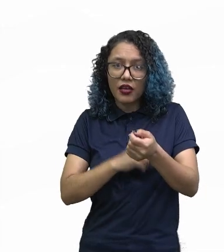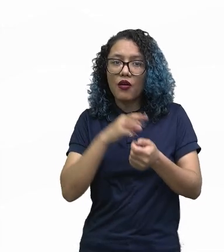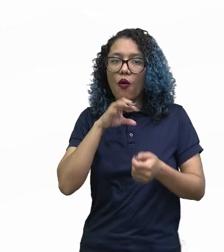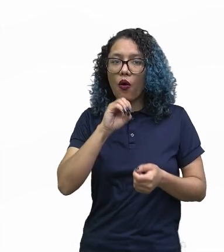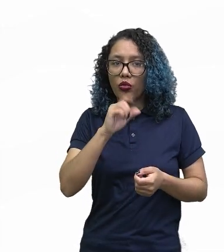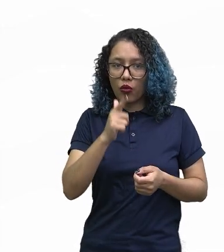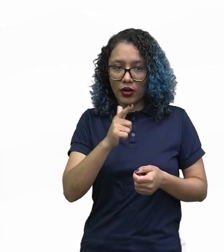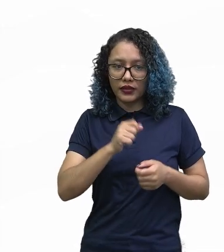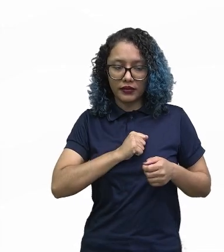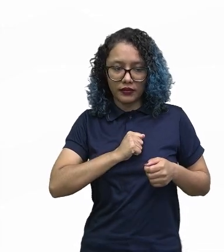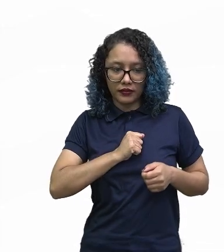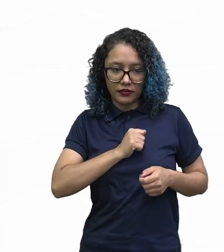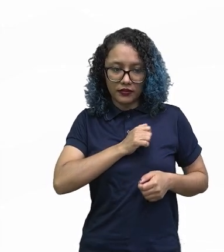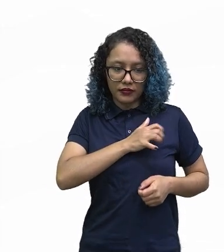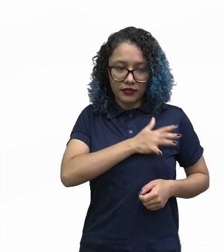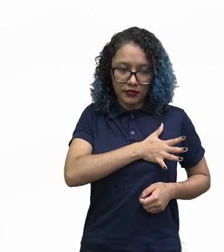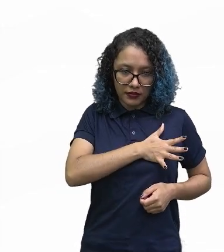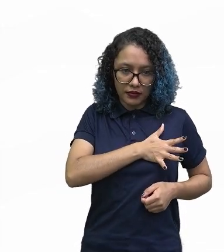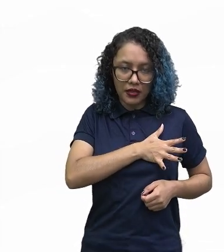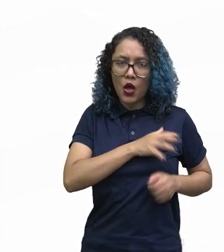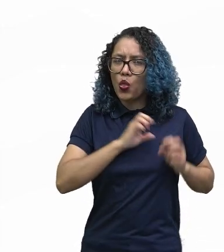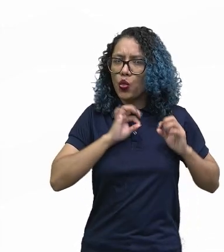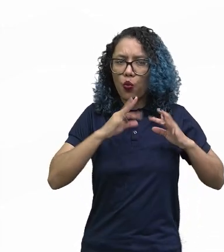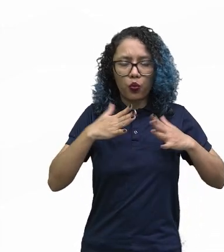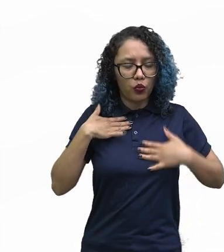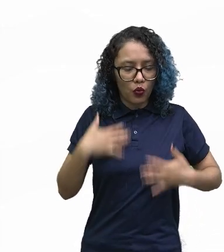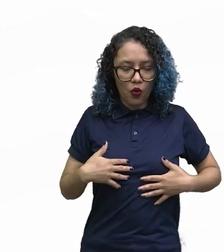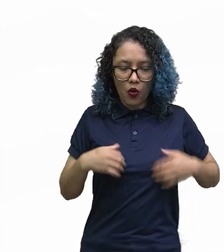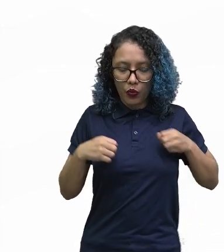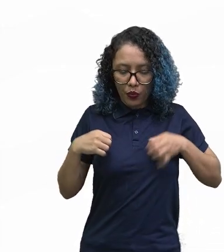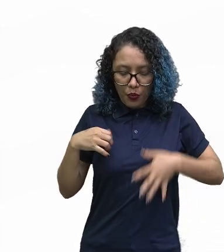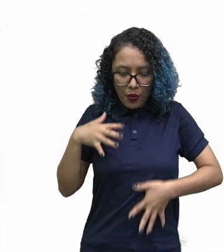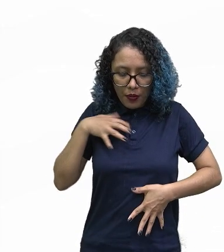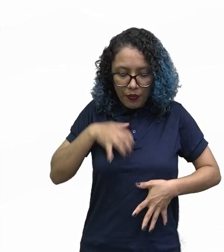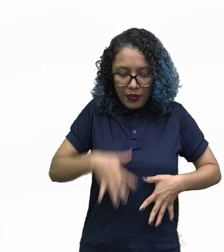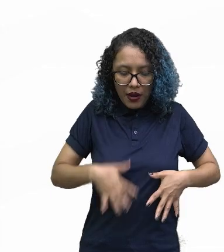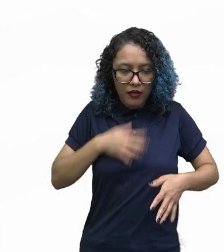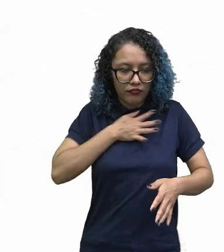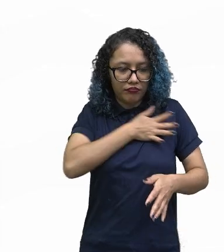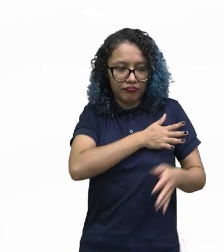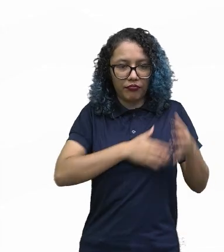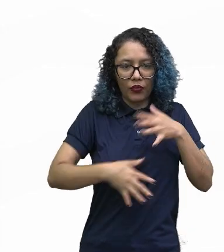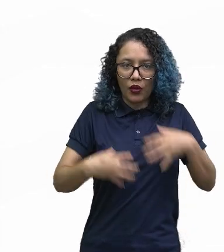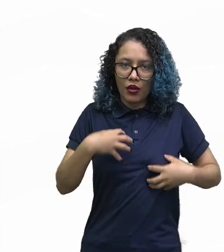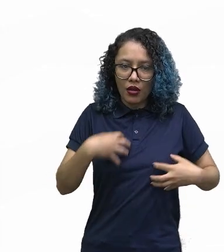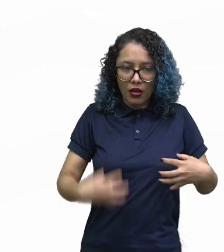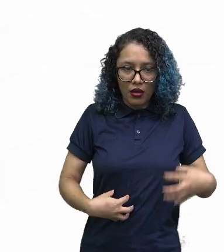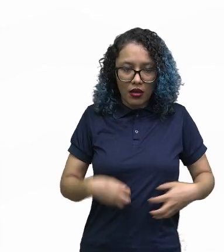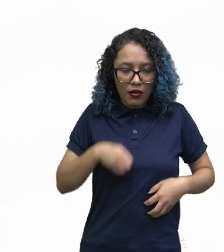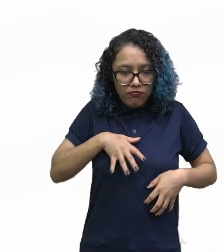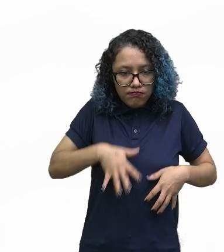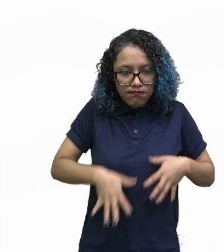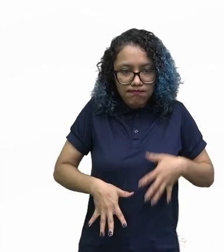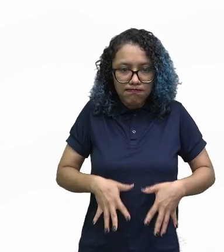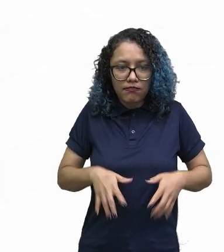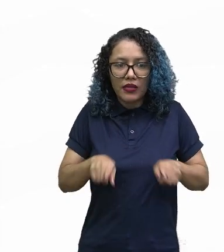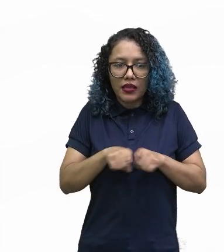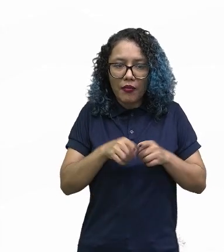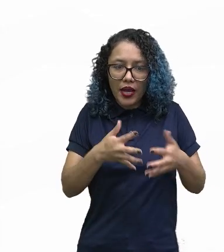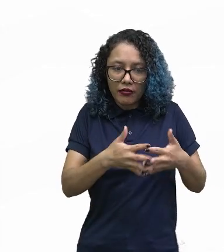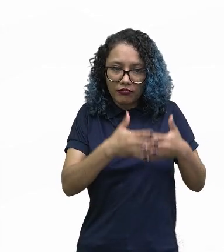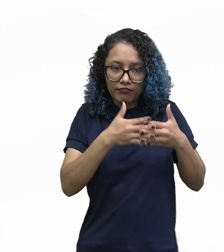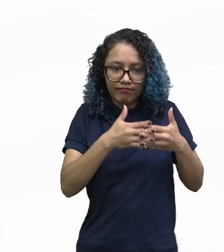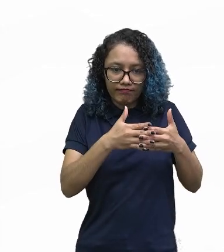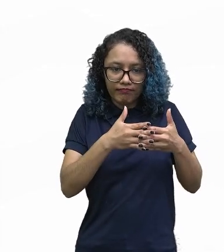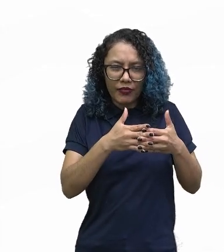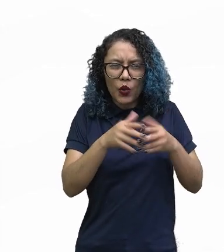coração. Então, ela vai levar para todo o nosso corpo, para os outros órgãos, né? Vai se ramificando ali nos capilares, que são